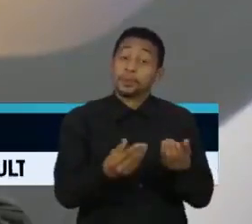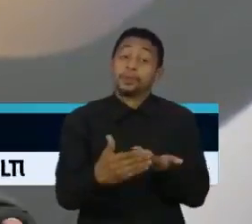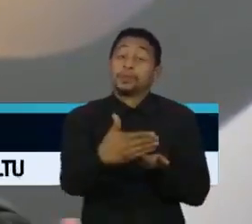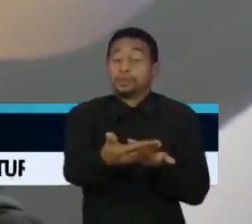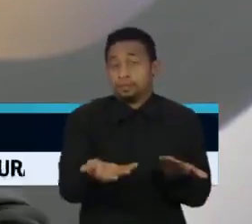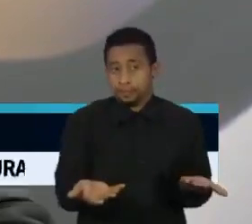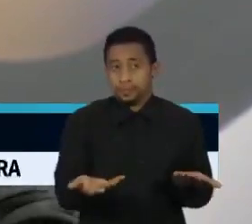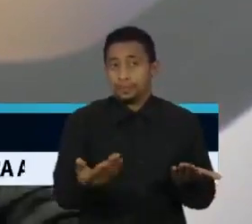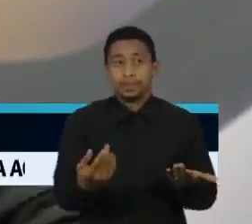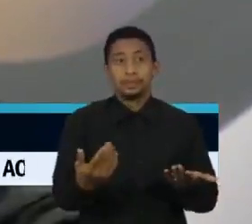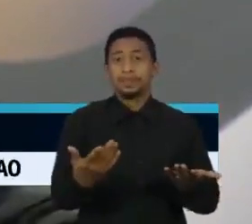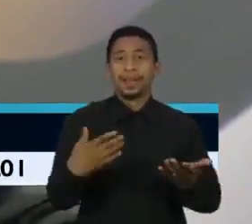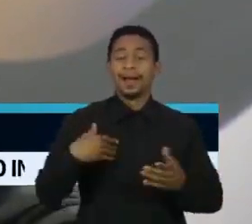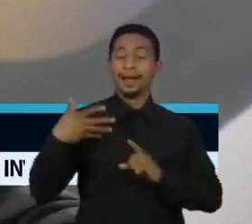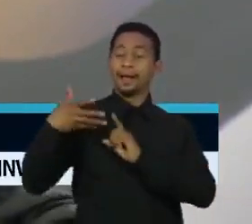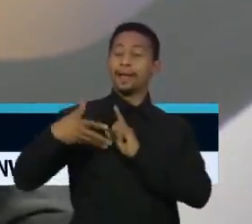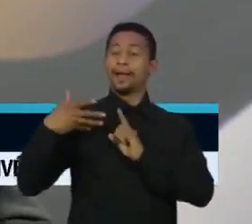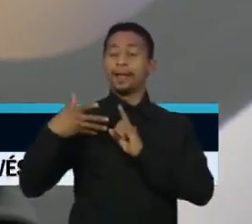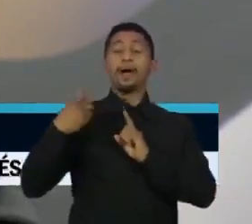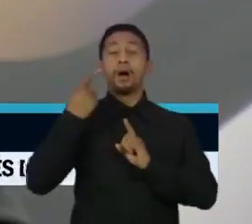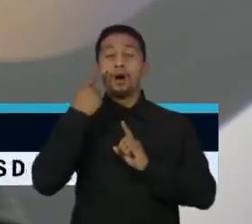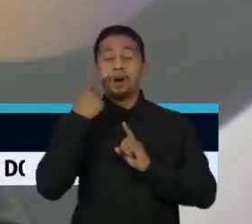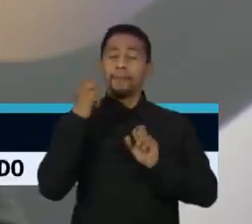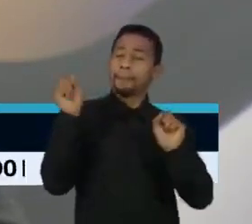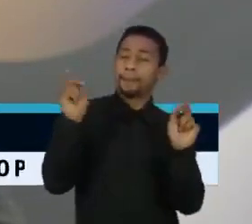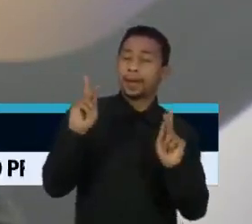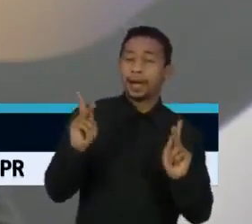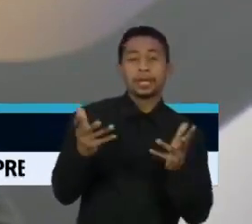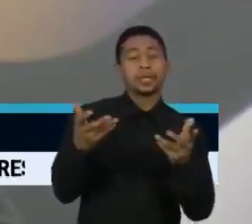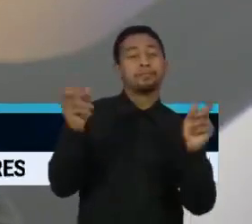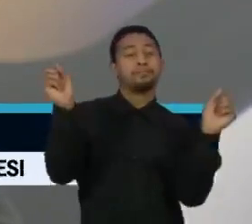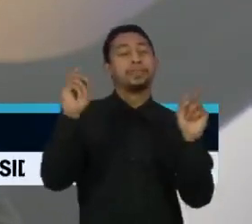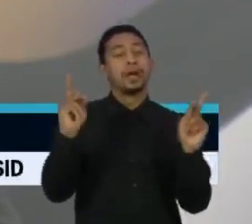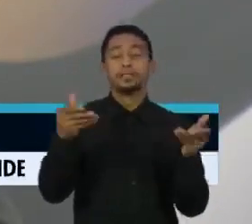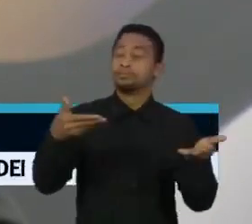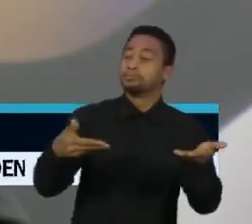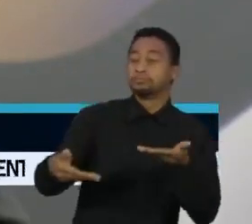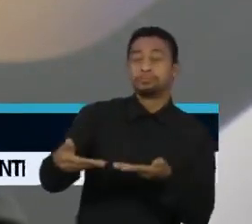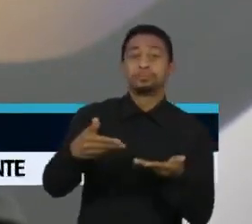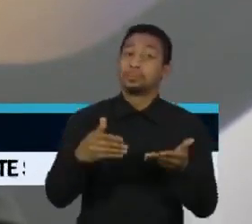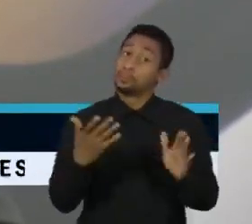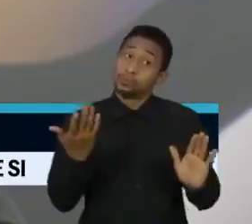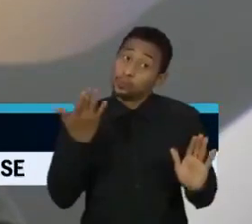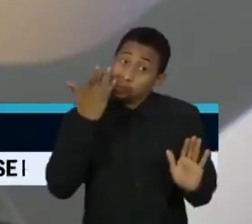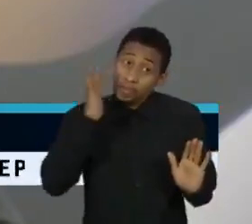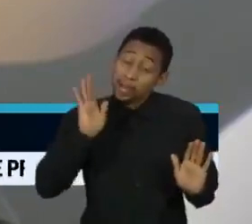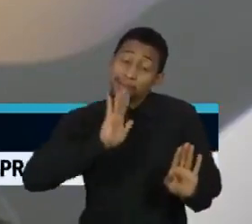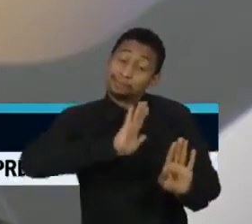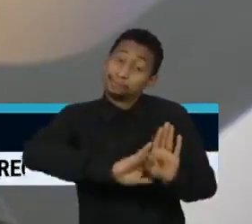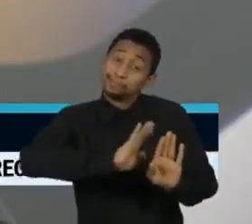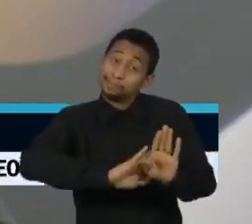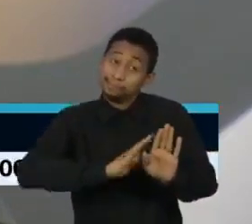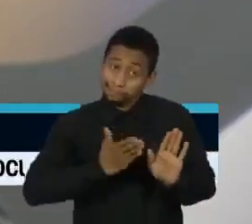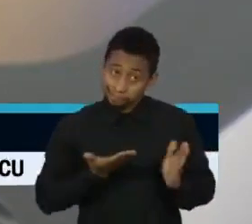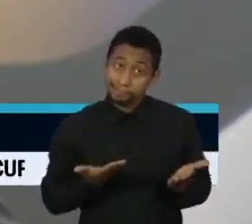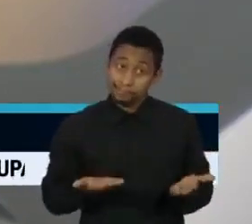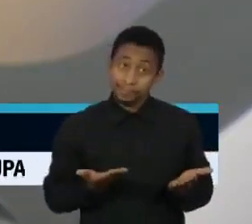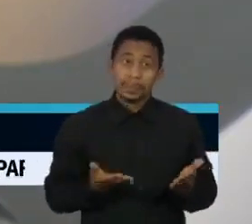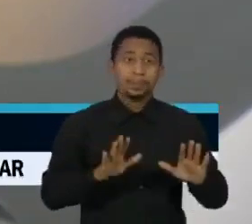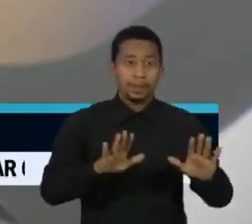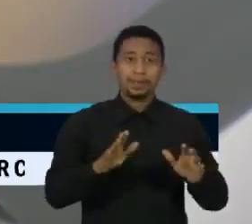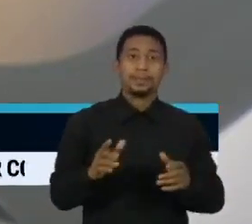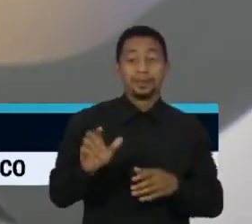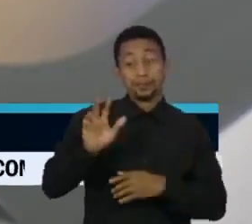o que se fala não significa nada acho que tem dois elementos a importantes primeiro há uma preocupação muito grande